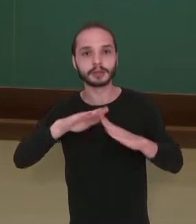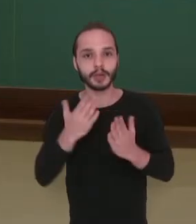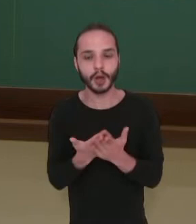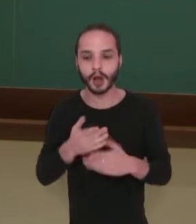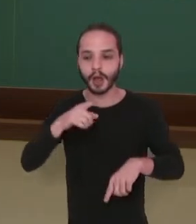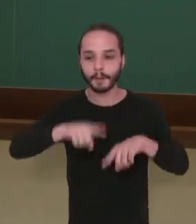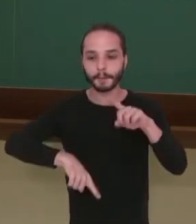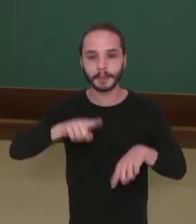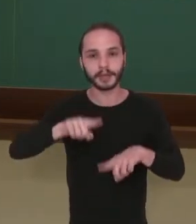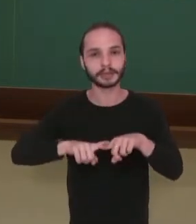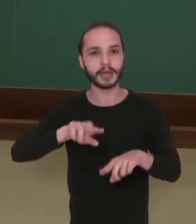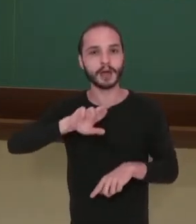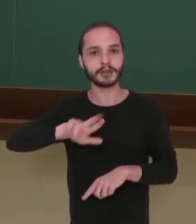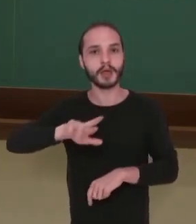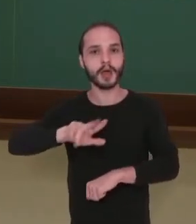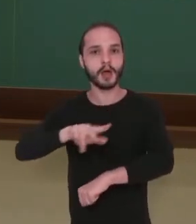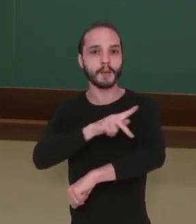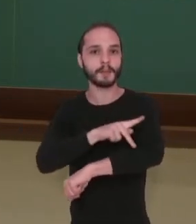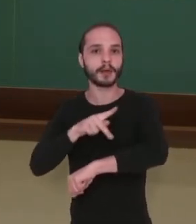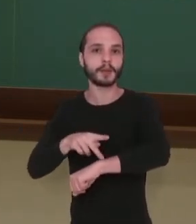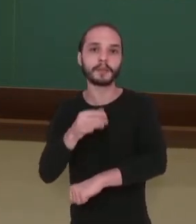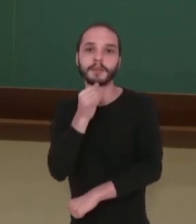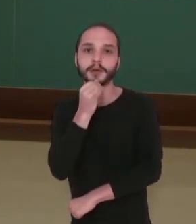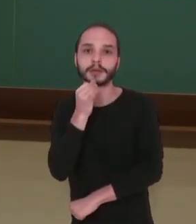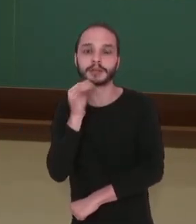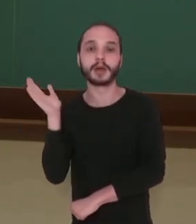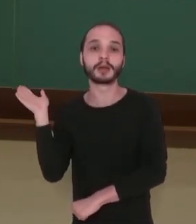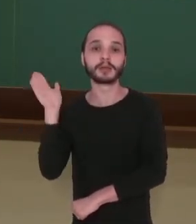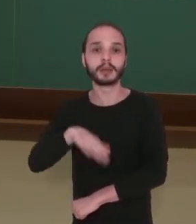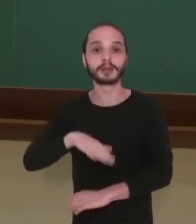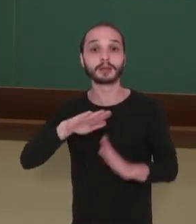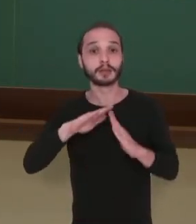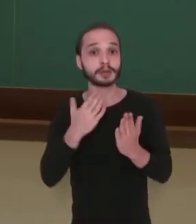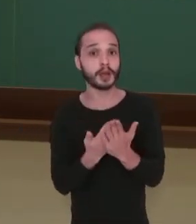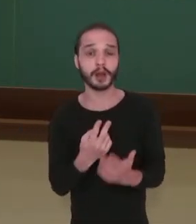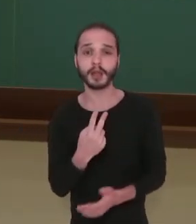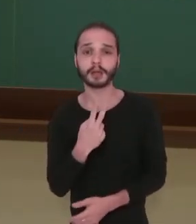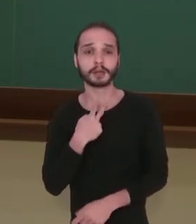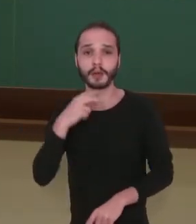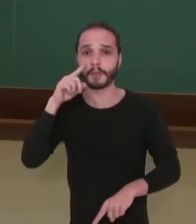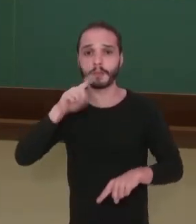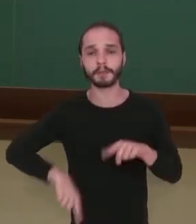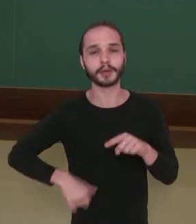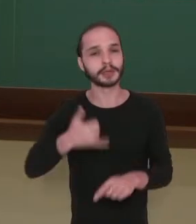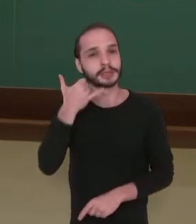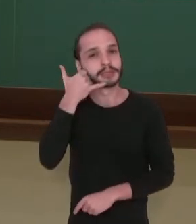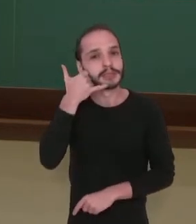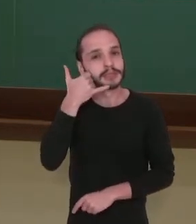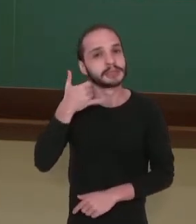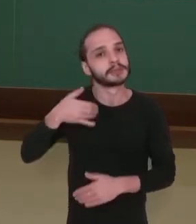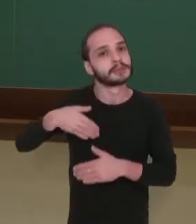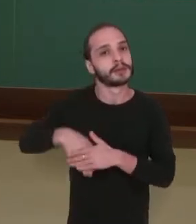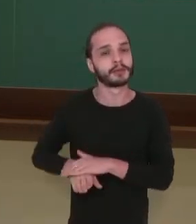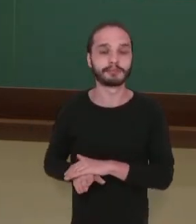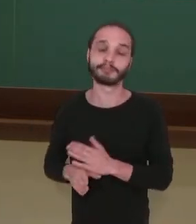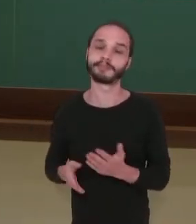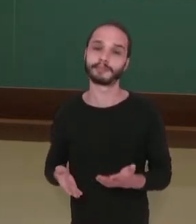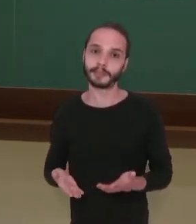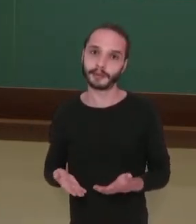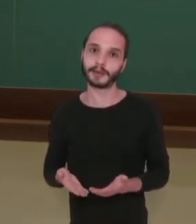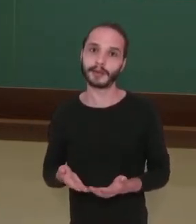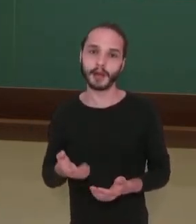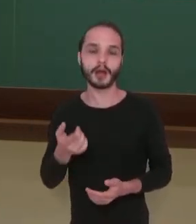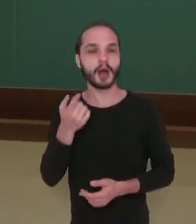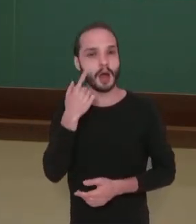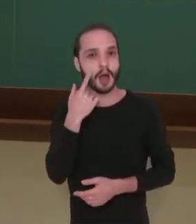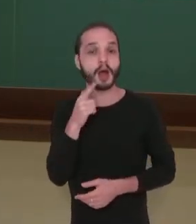pedagógico. Cito um exemplo aqui, é proibido levar para o colégio celulares. Tá? Claro que vocês podem alegar sua utilidade, o professor mesmo,